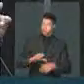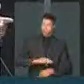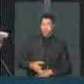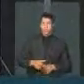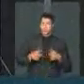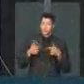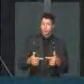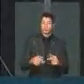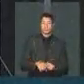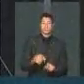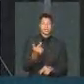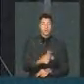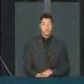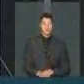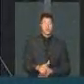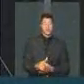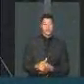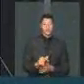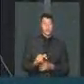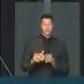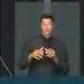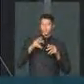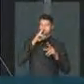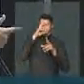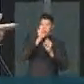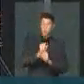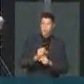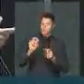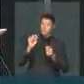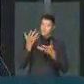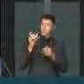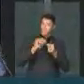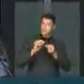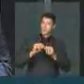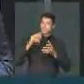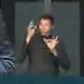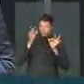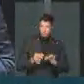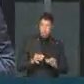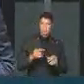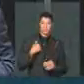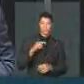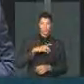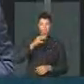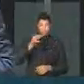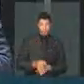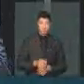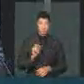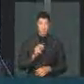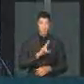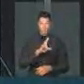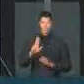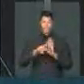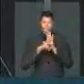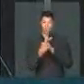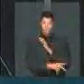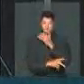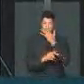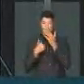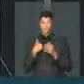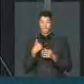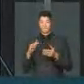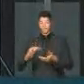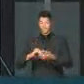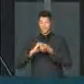nega a luta, nela não se nega o vigor de querer se fazer e de querer se acertar. Tenho certeza que, em nome dela, eu